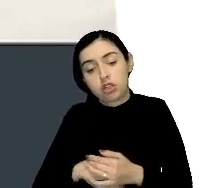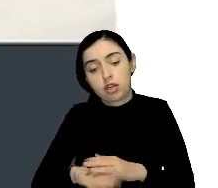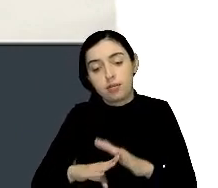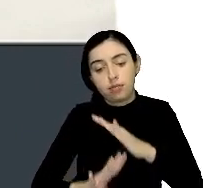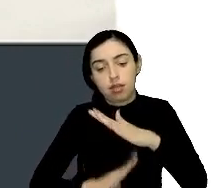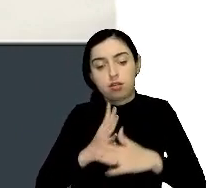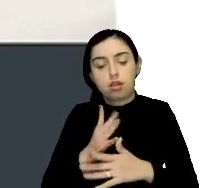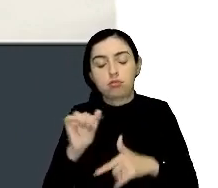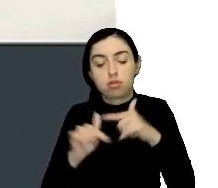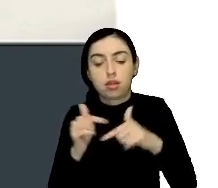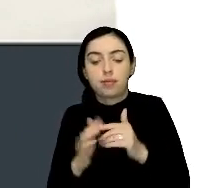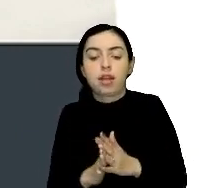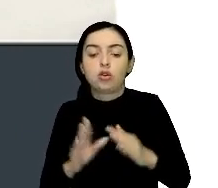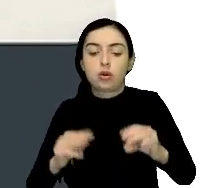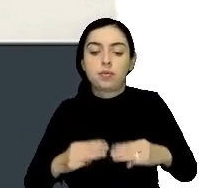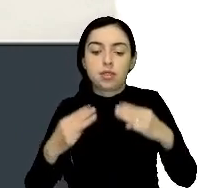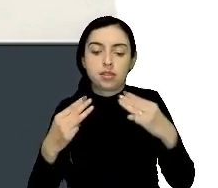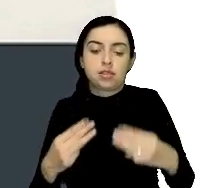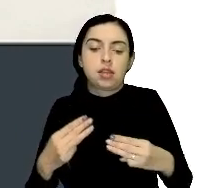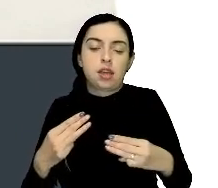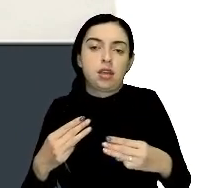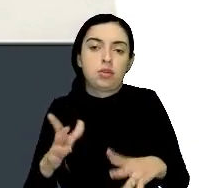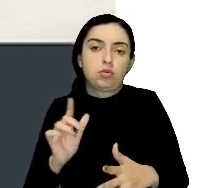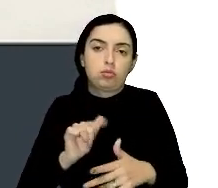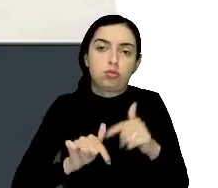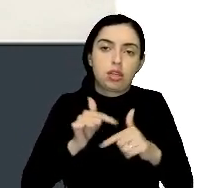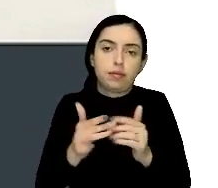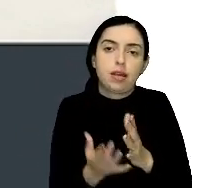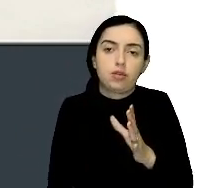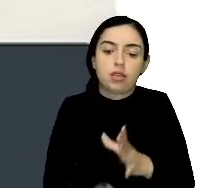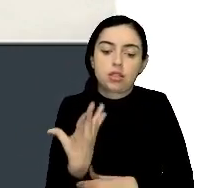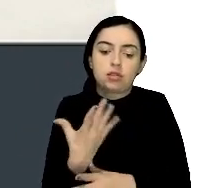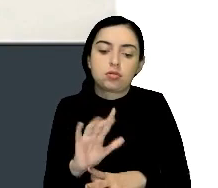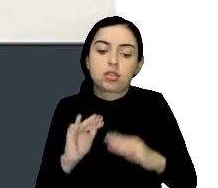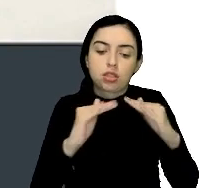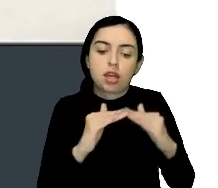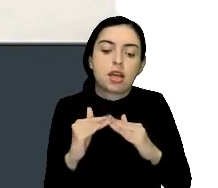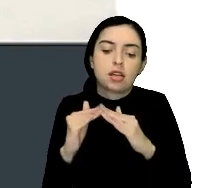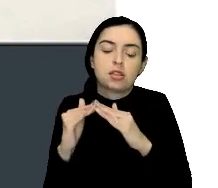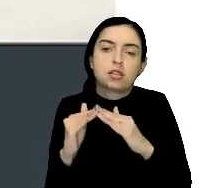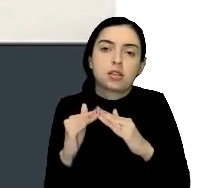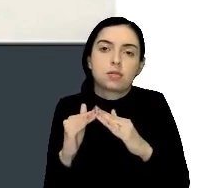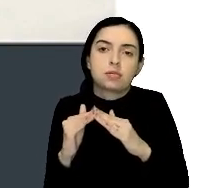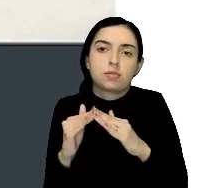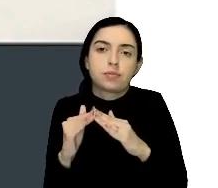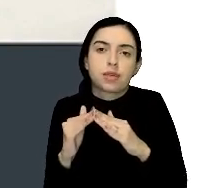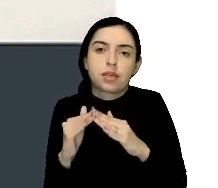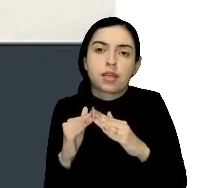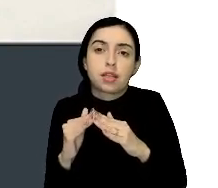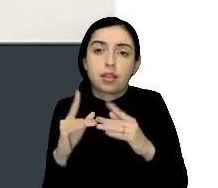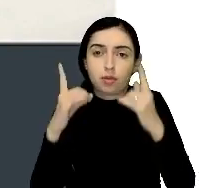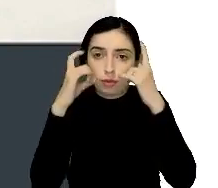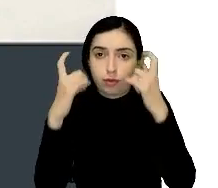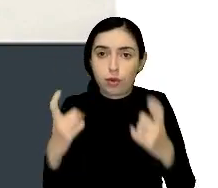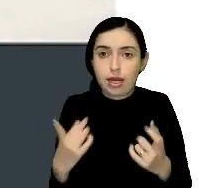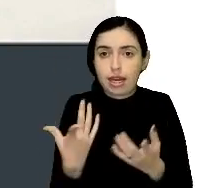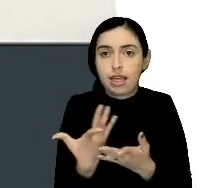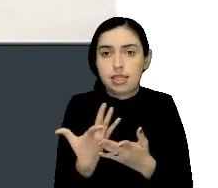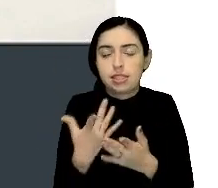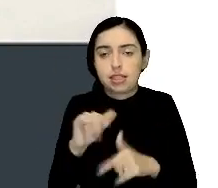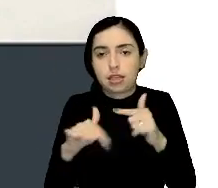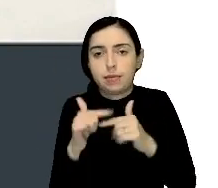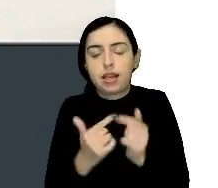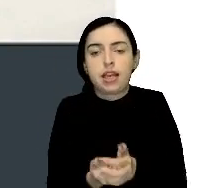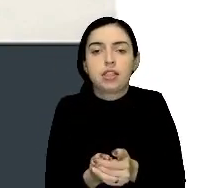importante do Ministério Público do Trabalho foi a garantia de autorização de residência para quem sofrer violações trabalhistas por conta da condição migratória. Tem